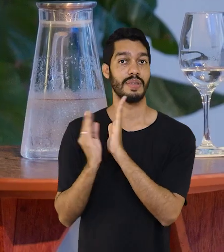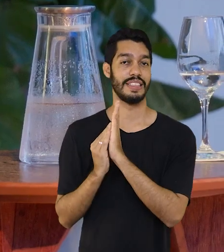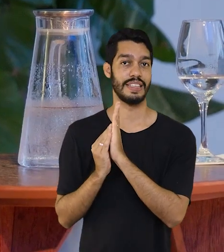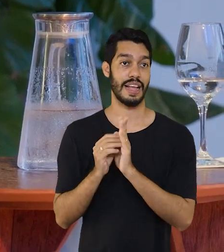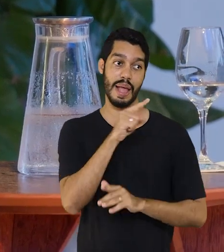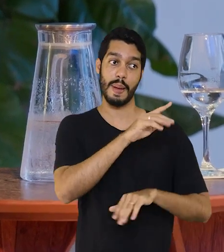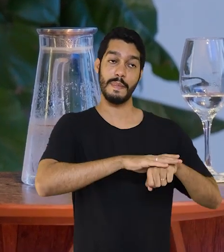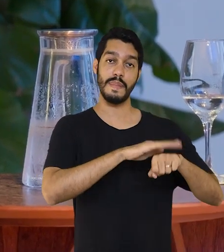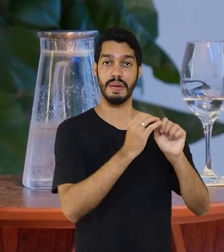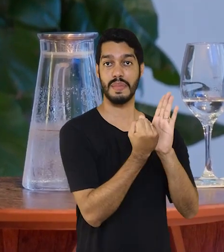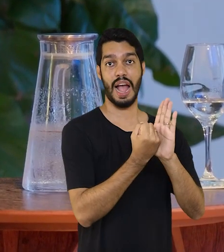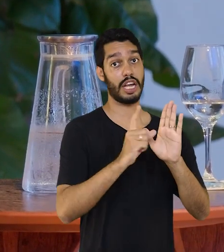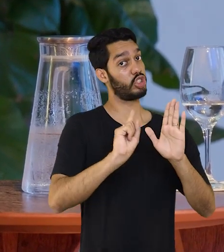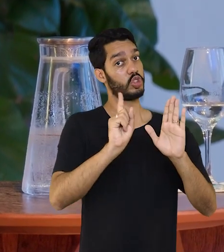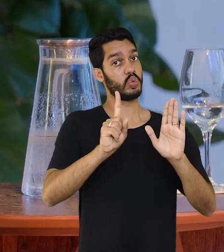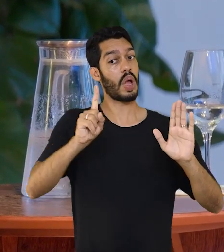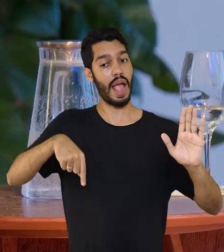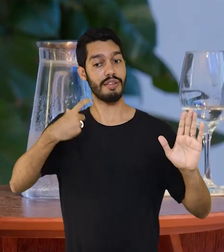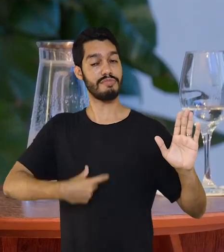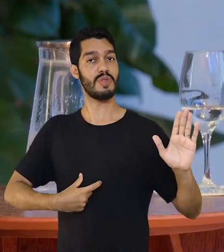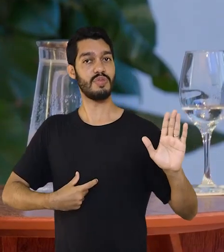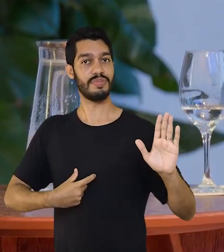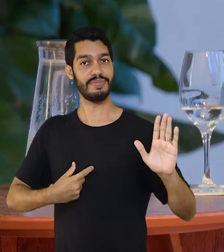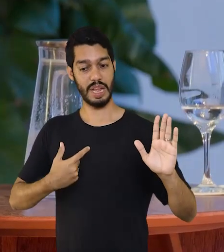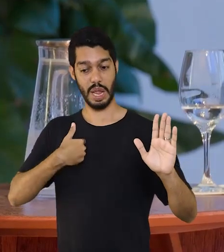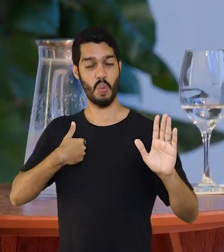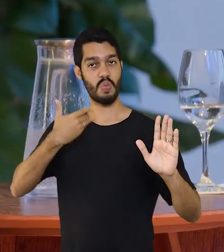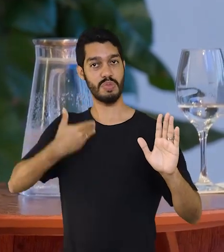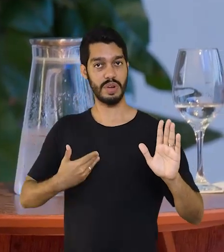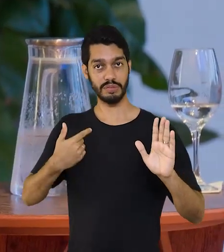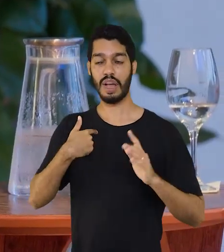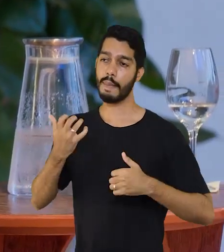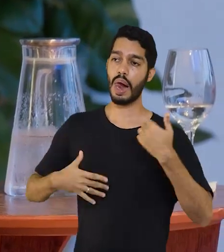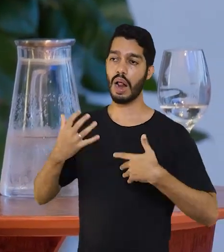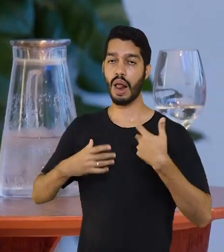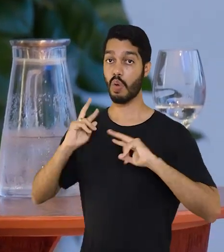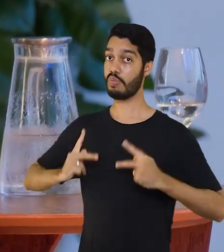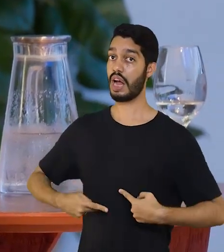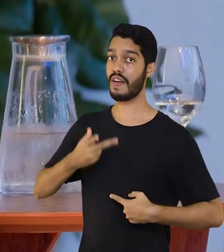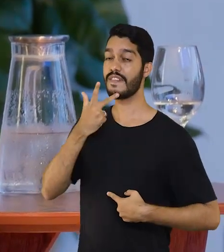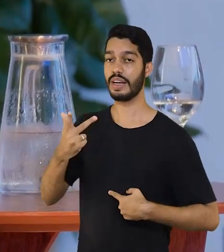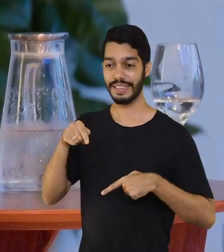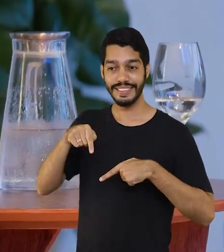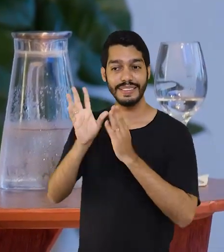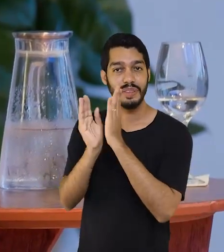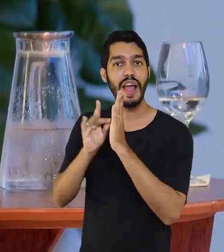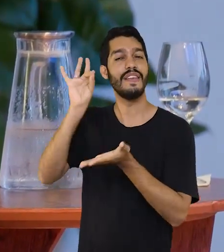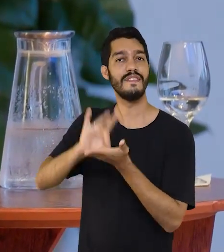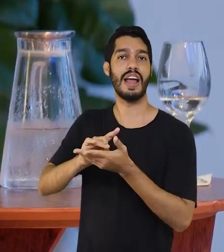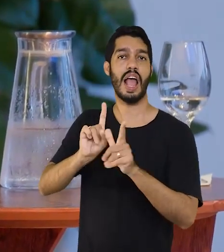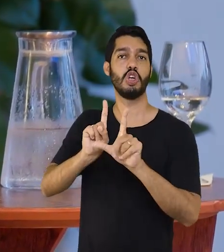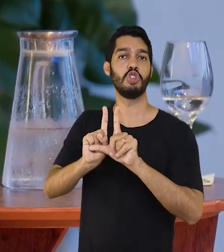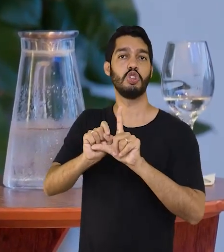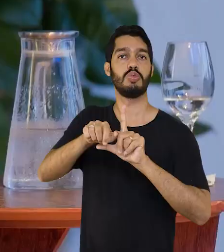É User Generated User Content. Generated Content, que é não feito pelas marcas, é feito pelo parceiro, pelo Isso. par